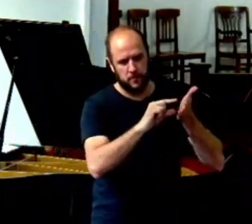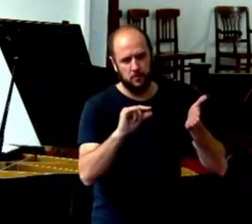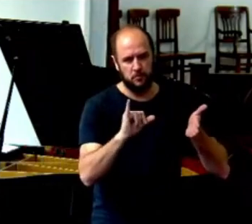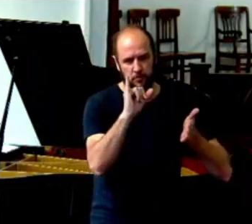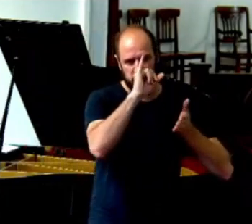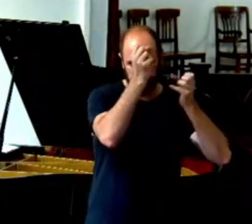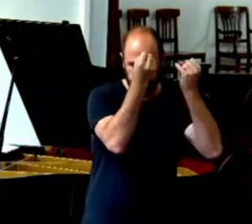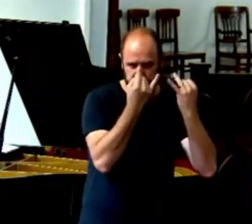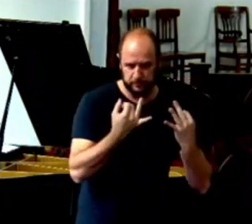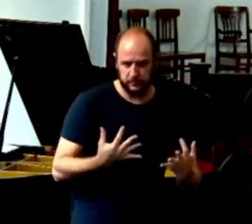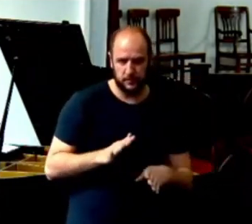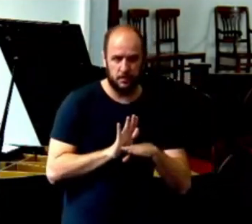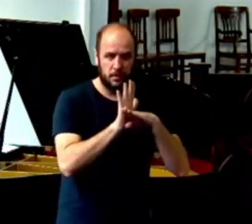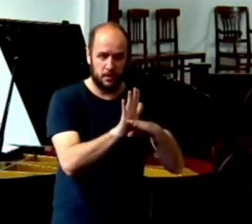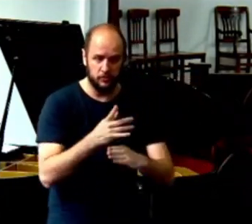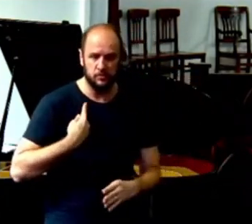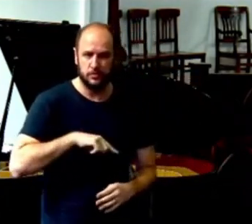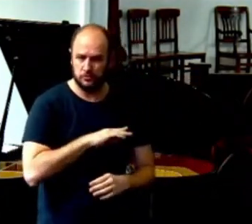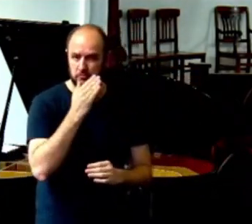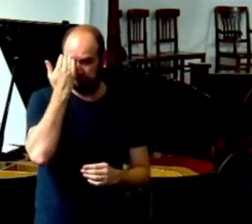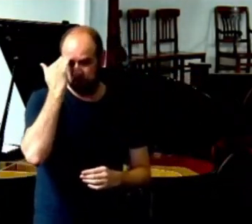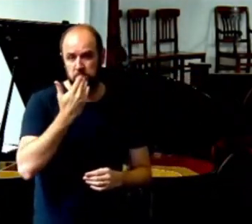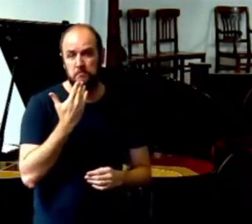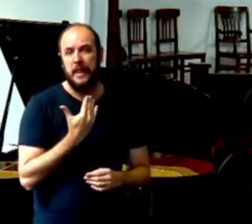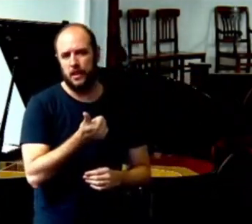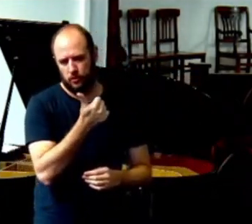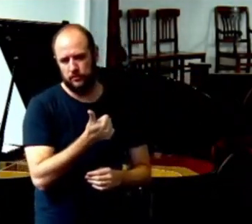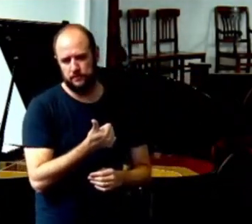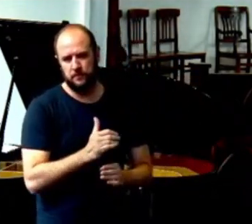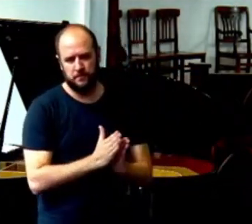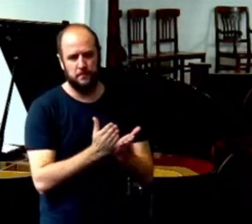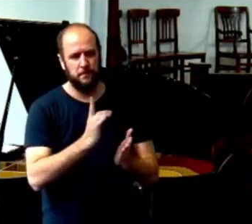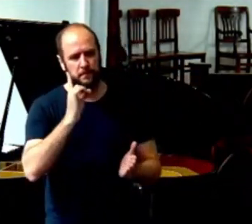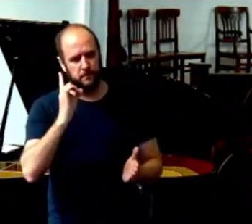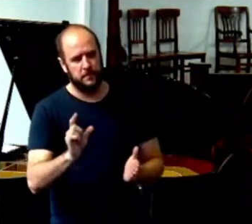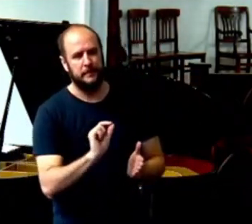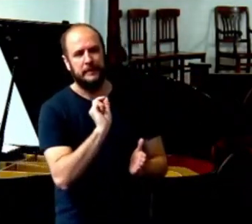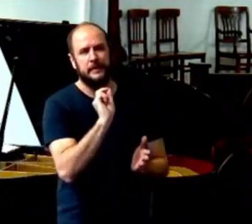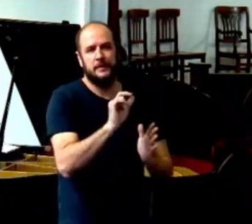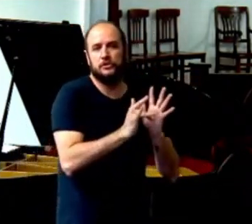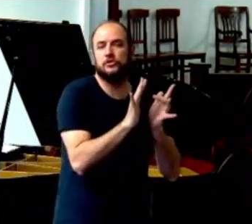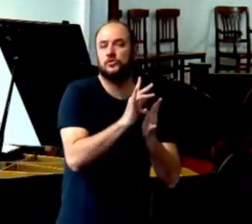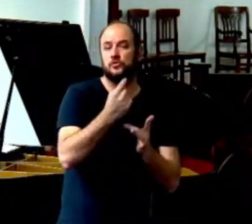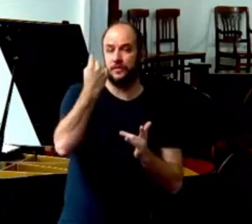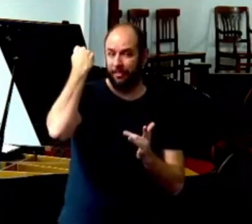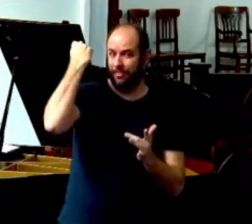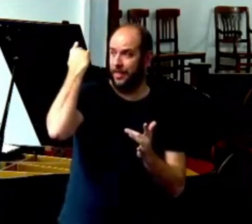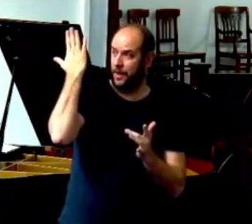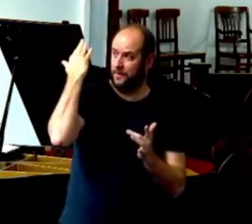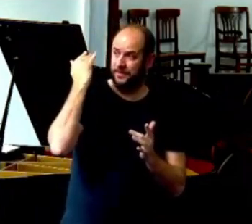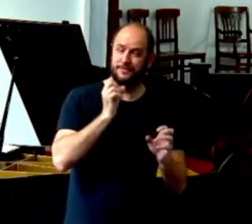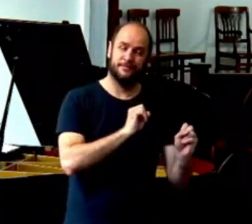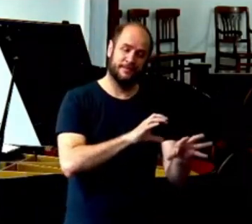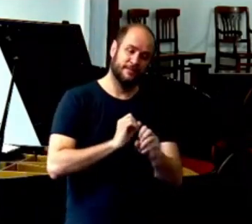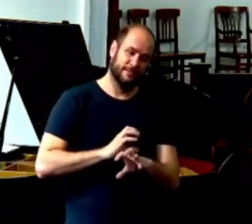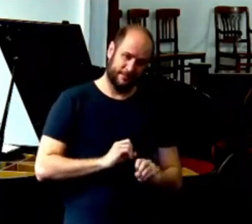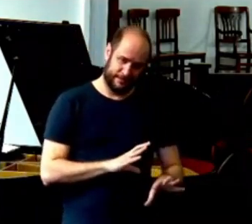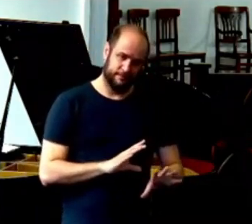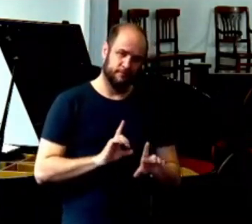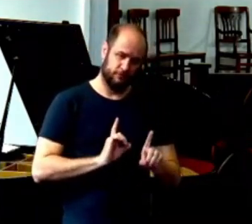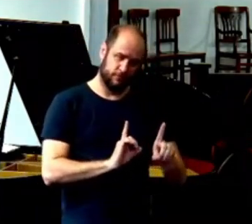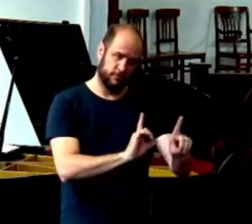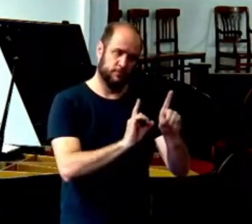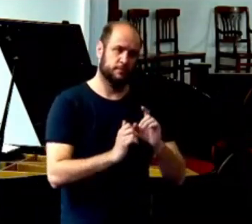definições, pois elas nos ajudam a entender o que Cristo está querendo ensinar aos